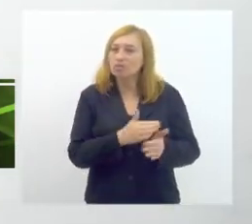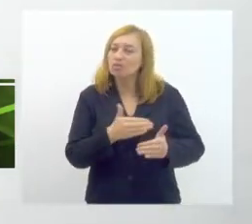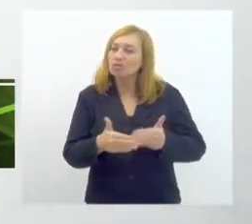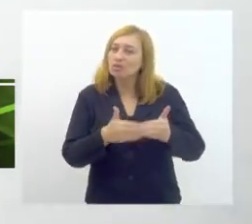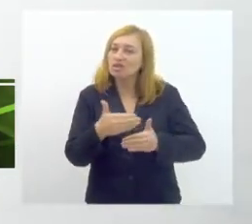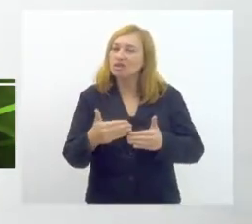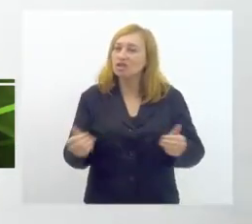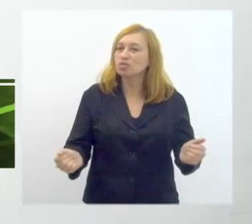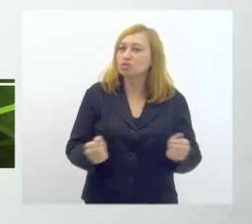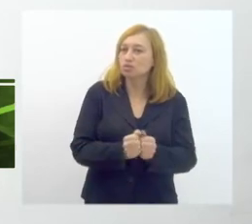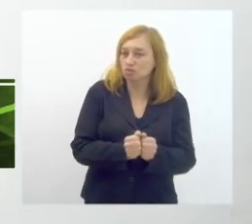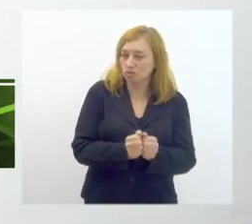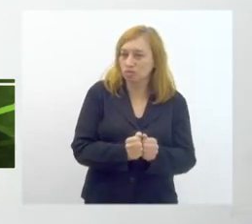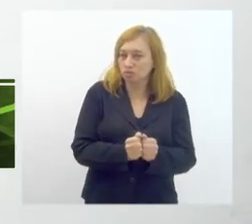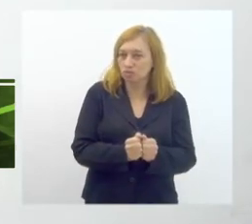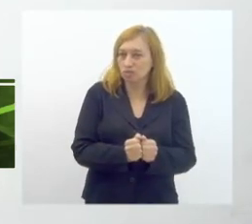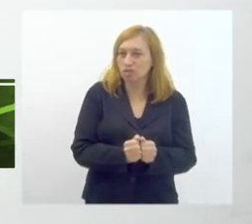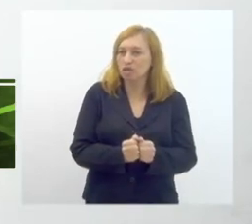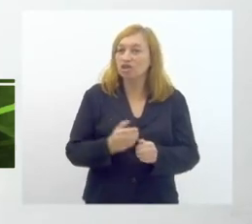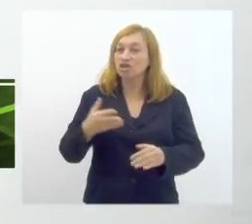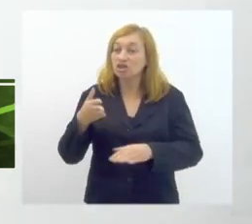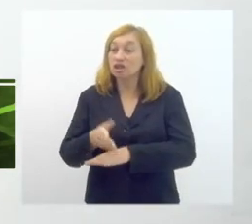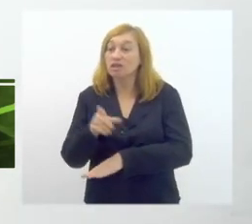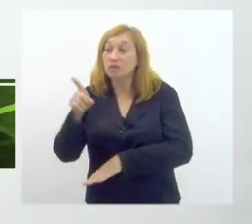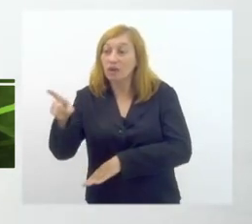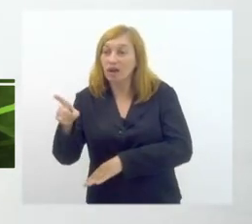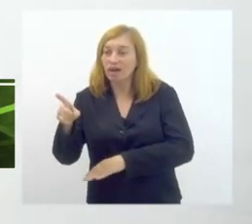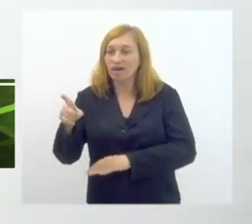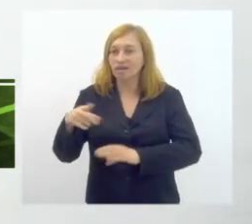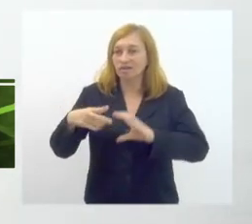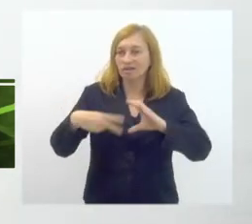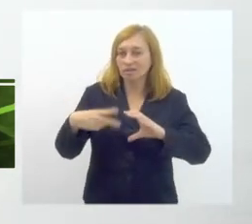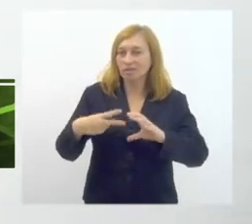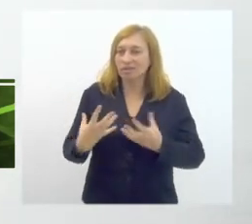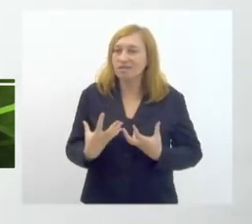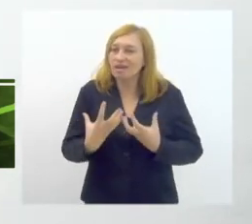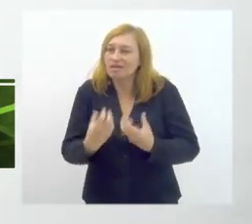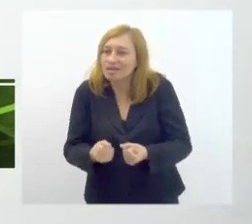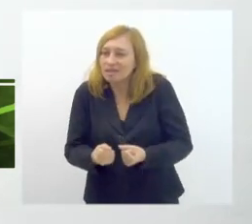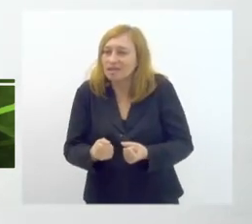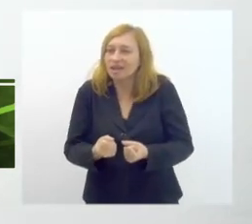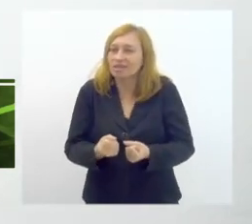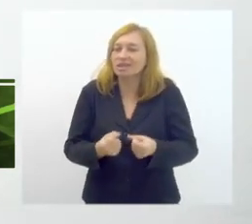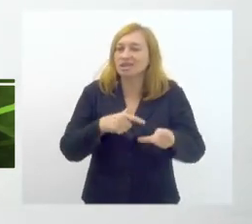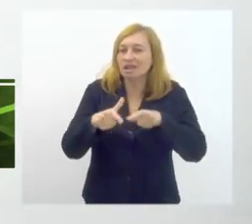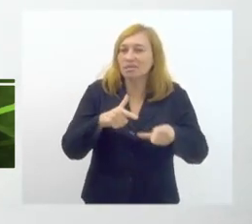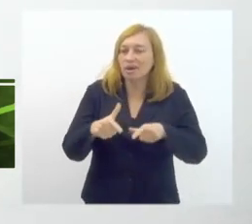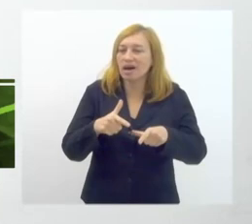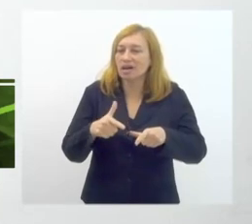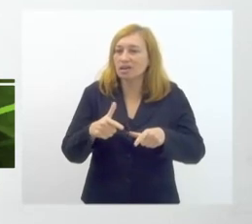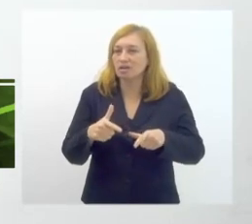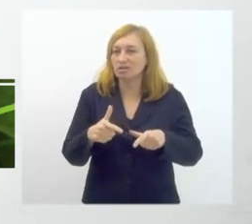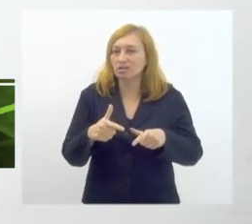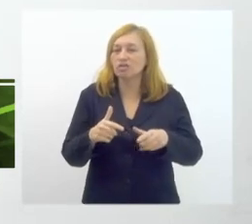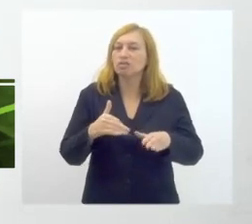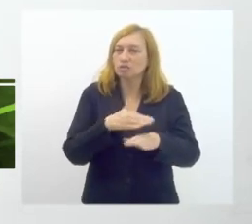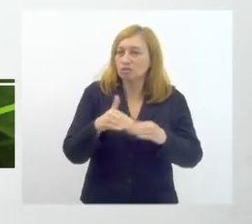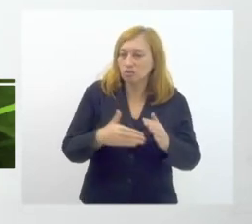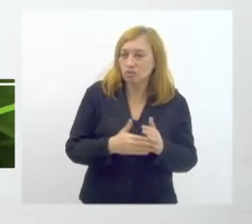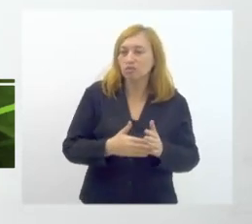ao Iésio, chegando lá na Câmara, e ele ter abraçado essa causa tão nobre, junto com todos, né? É um grande